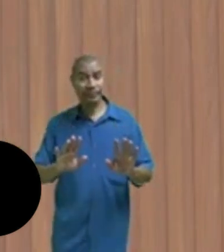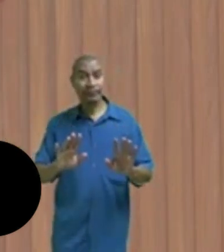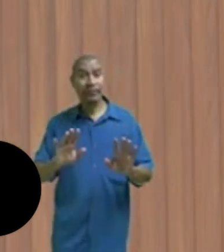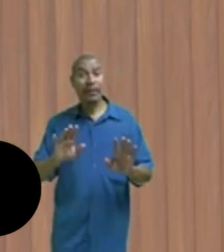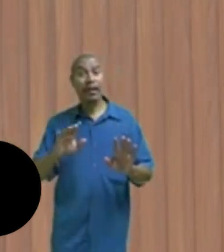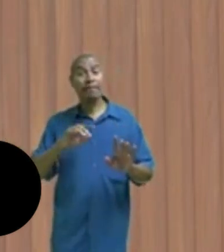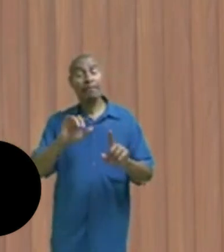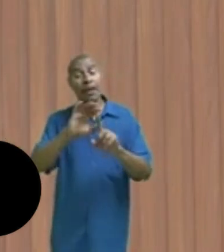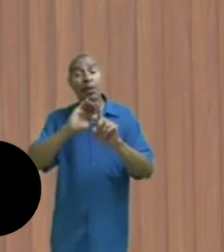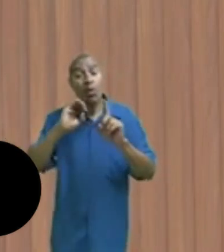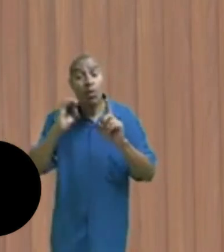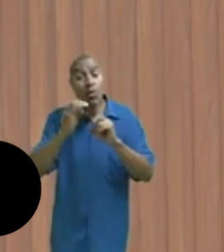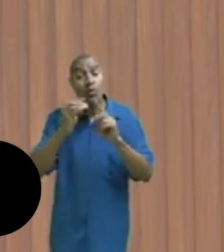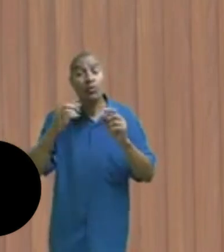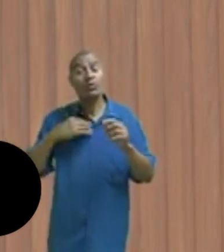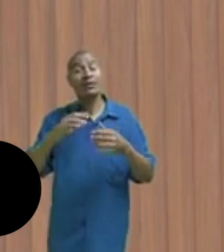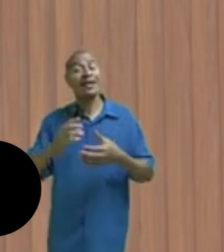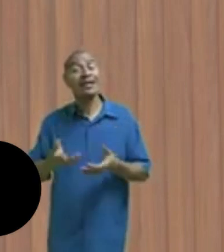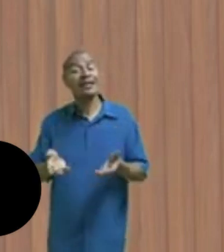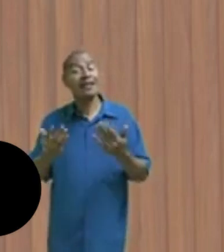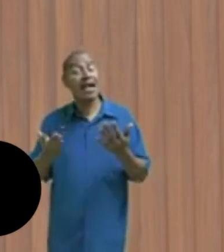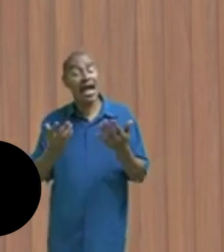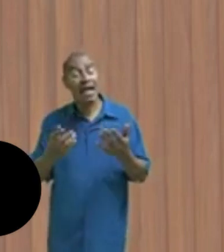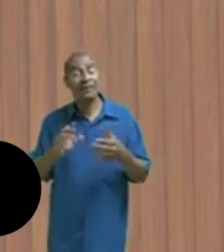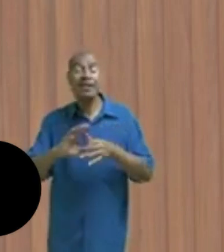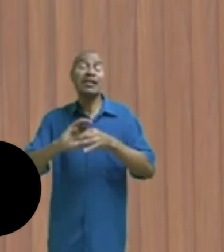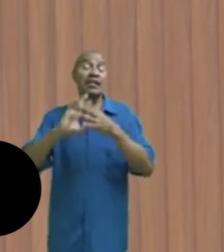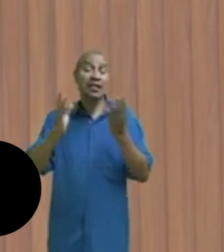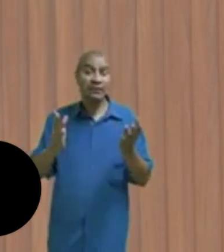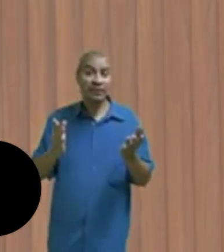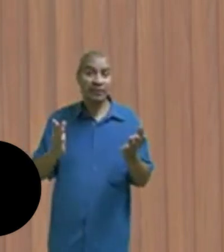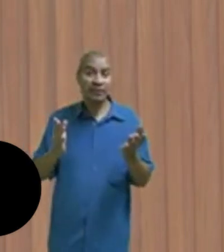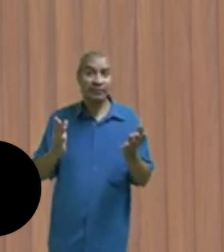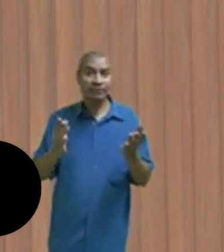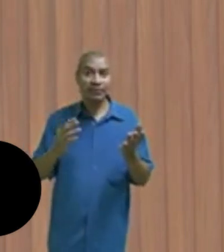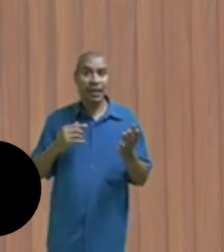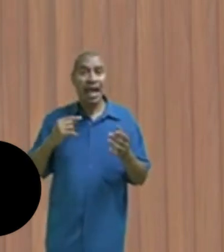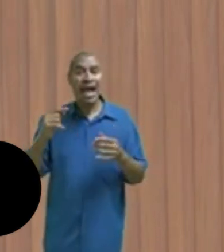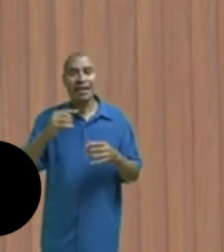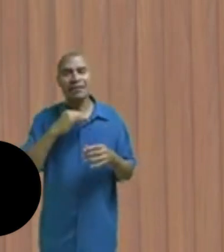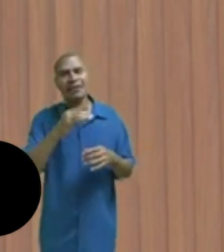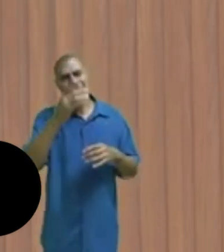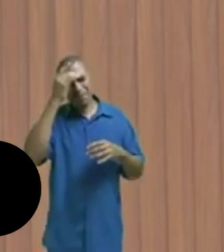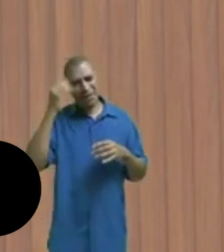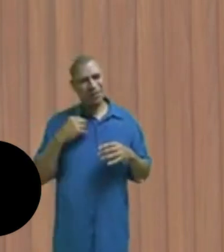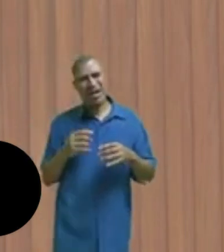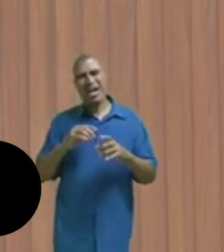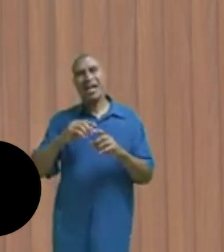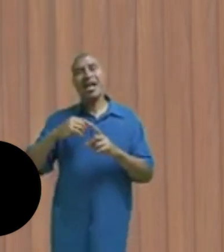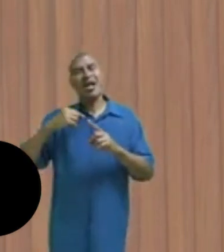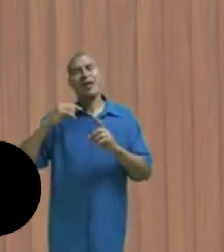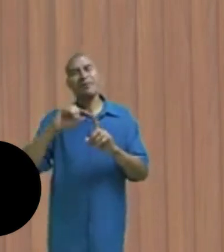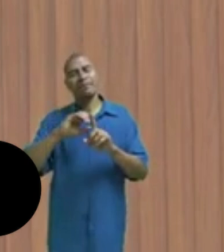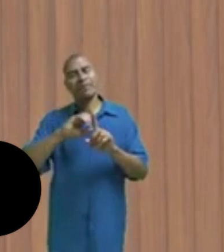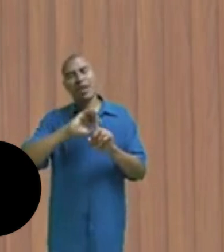que o culto seja uma bênção. E aí os irmãos saem daqui da PIB extenuados,